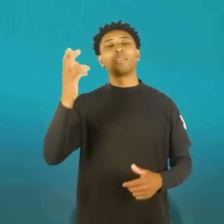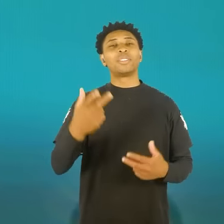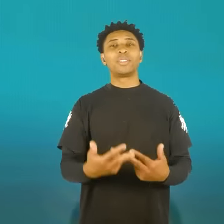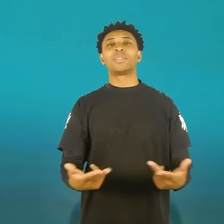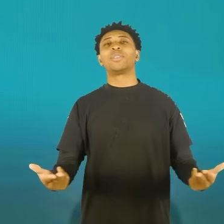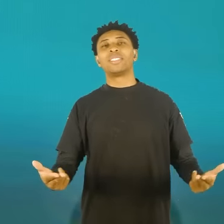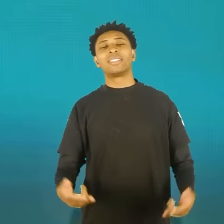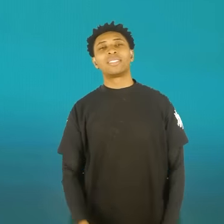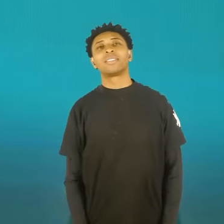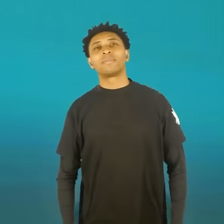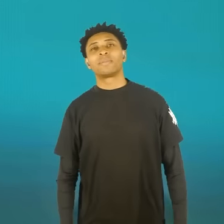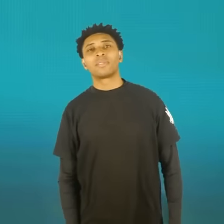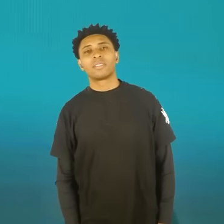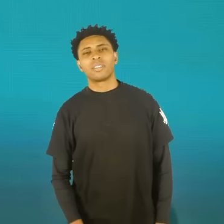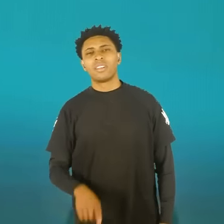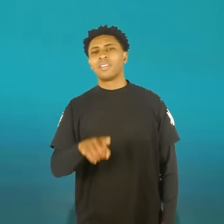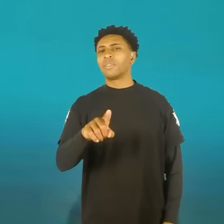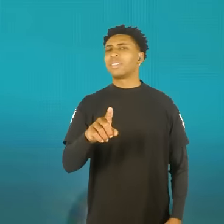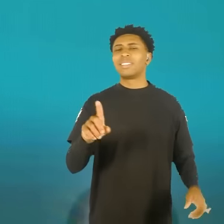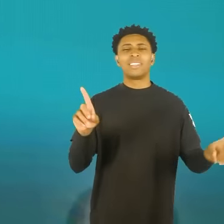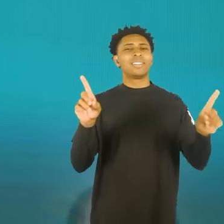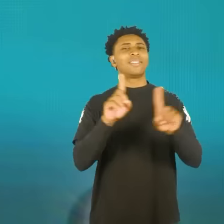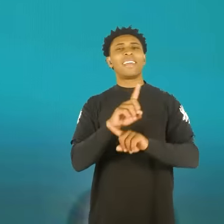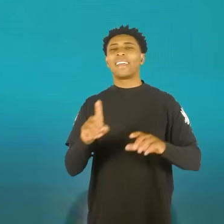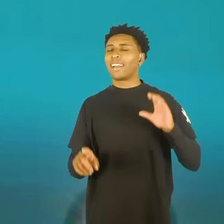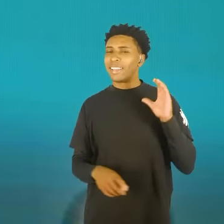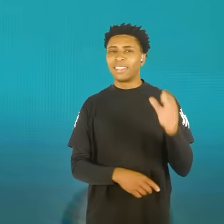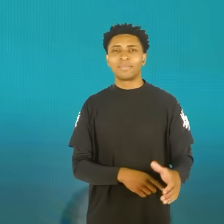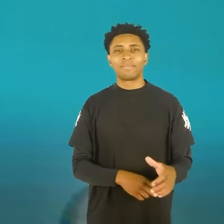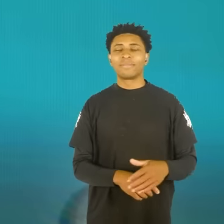não é um Caim, você não é filho de um Caim,